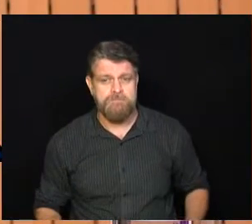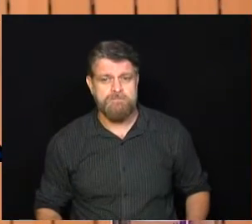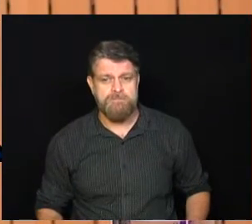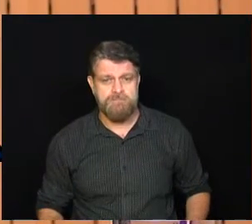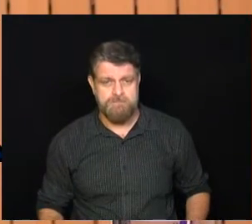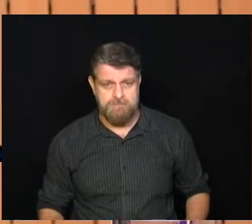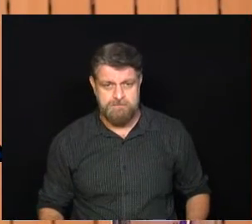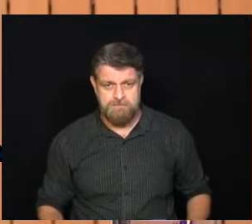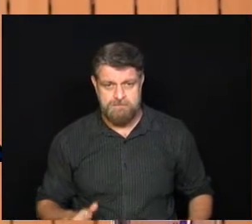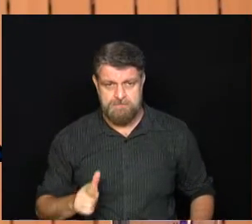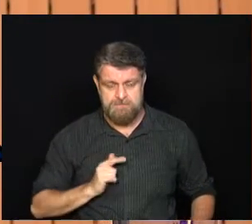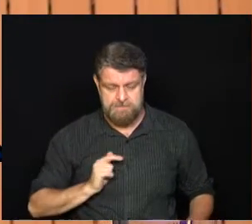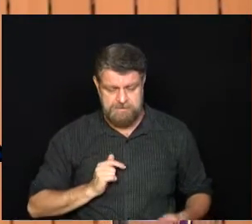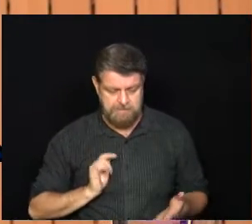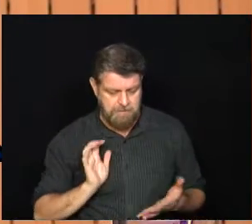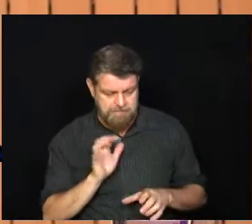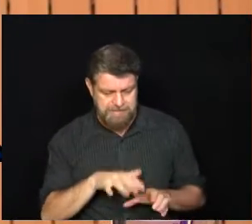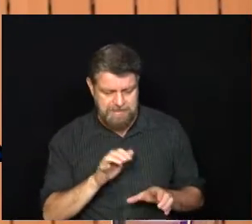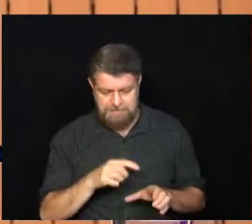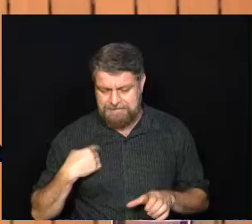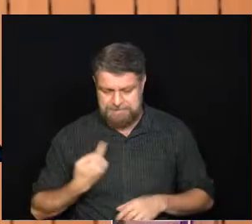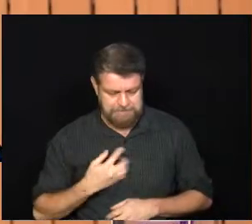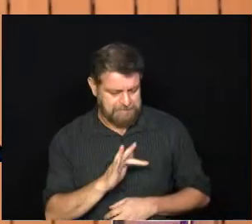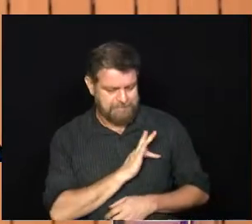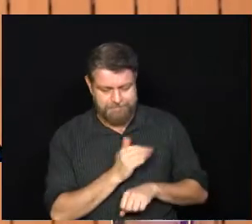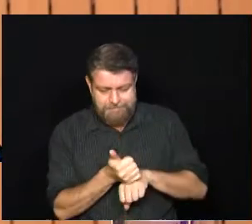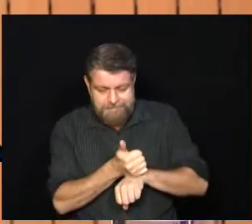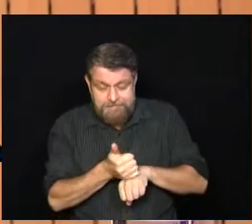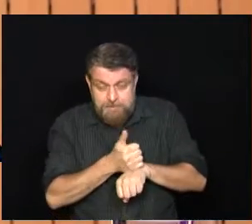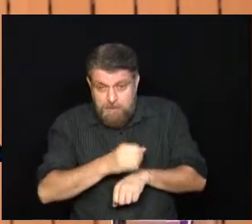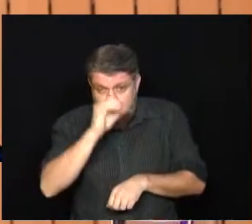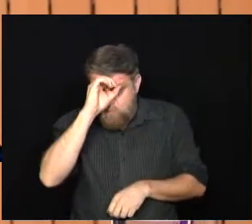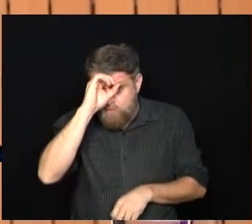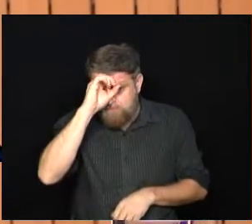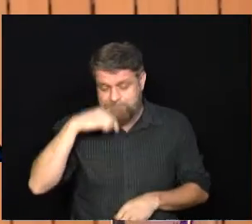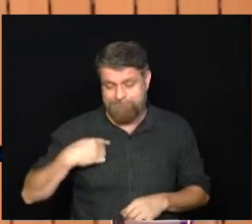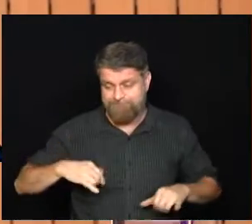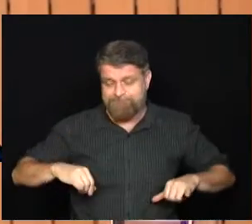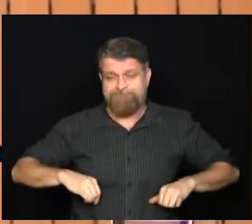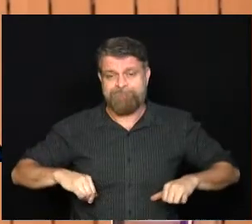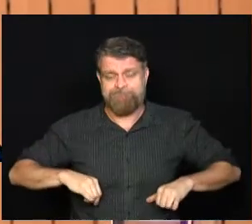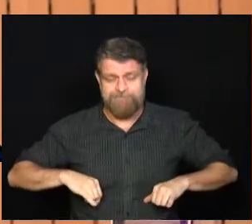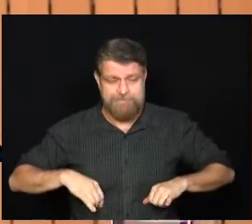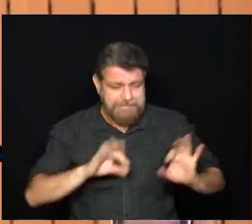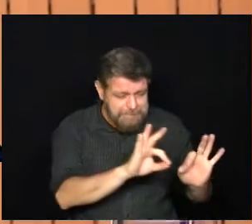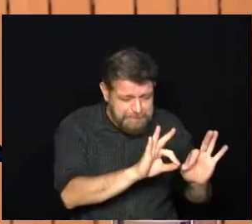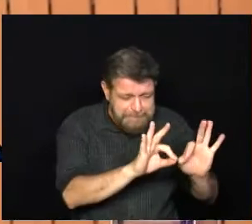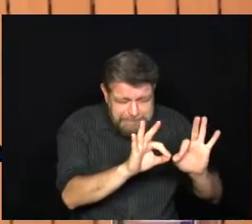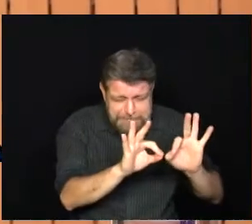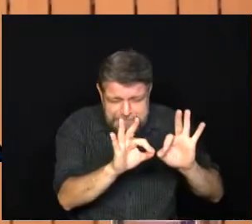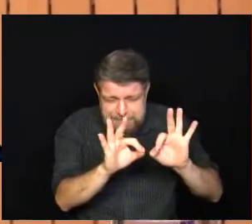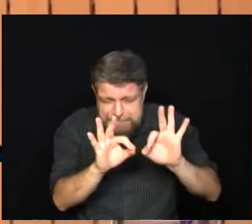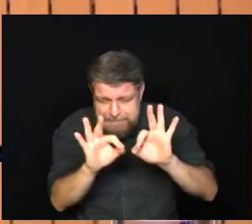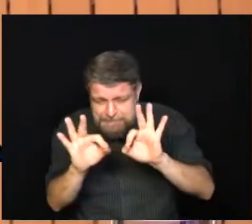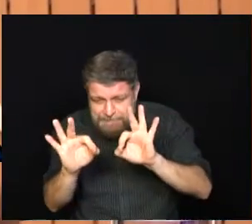que são muitos dados, e a gente que não é técnico, a gente sofre um pouco para acompanhar aqui, por mais dedicação que a gente tenha,